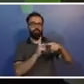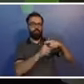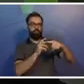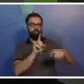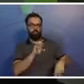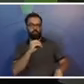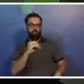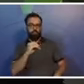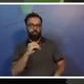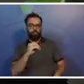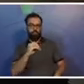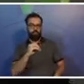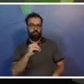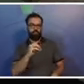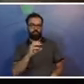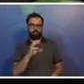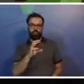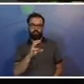Esse mais 10,